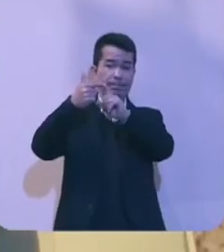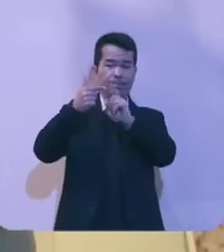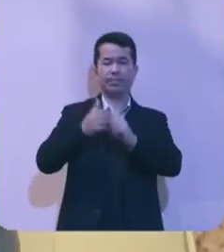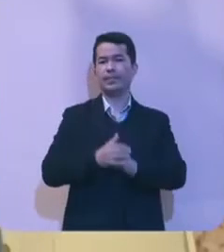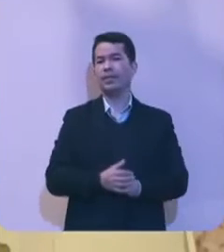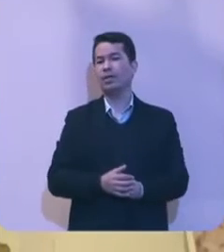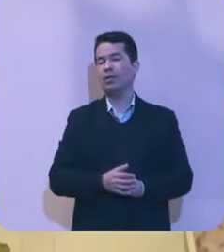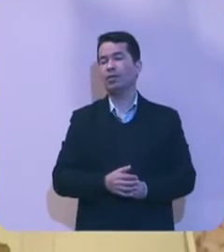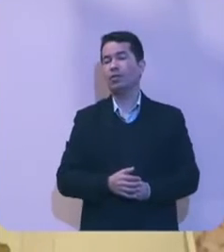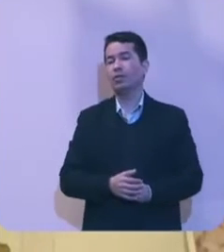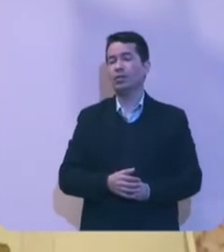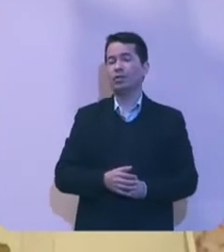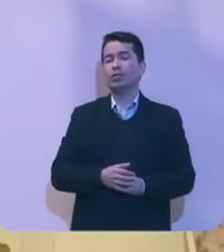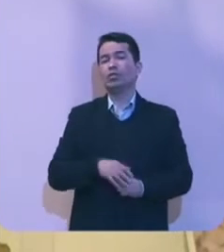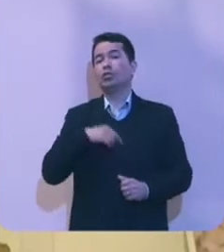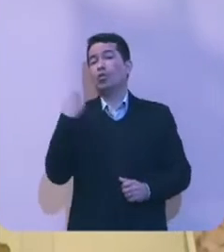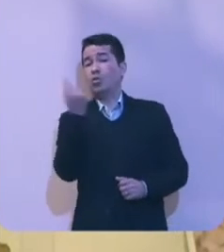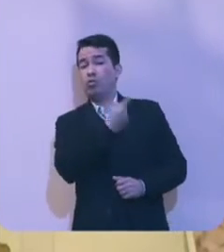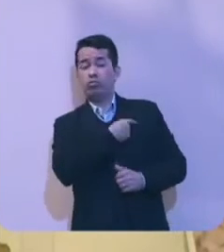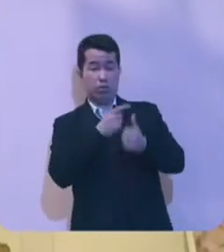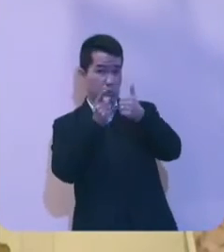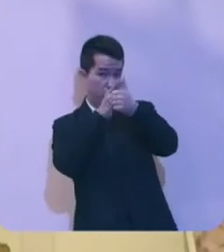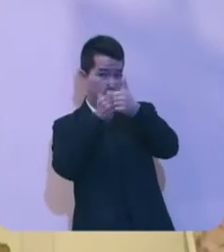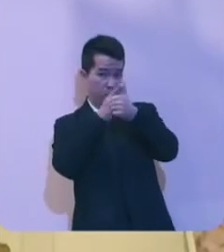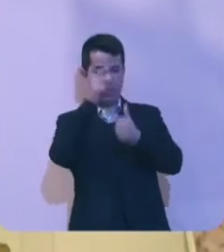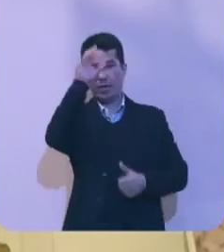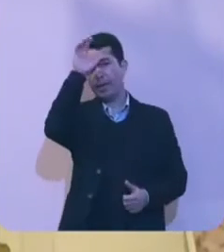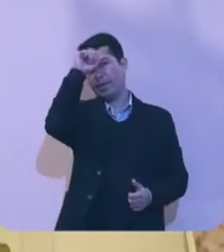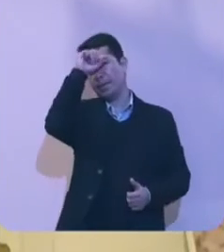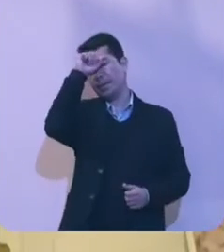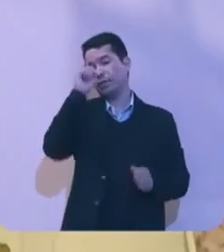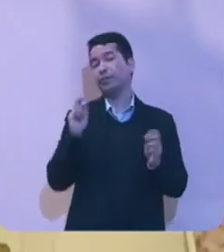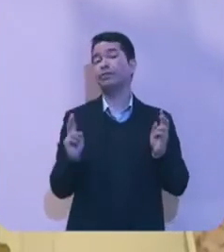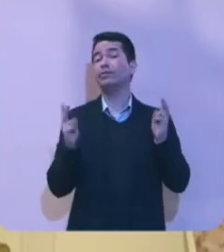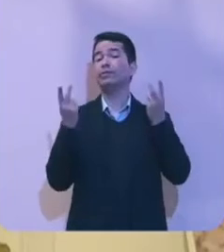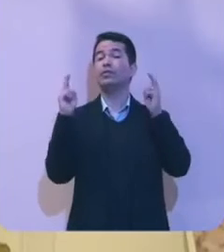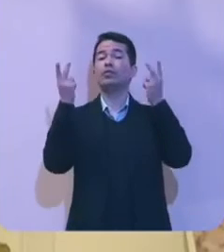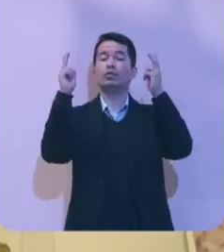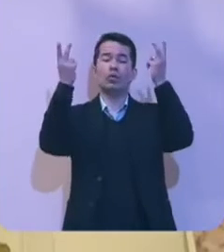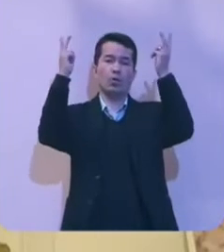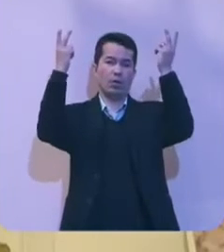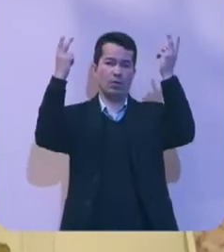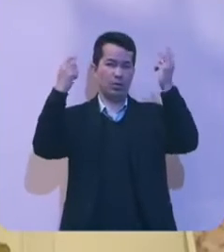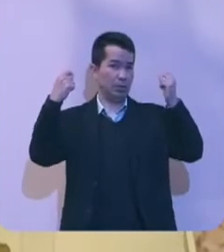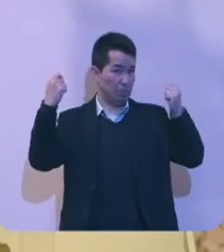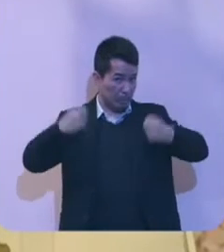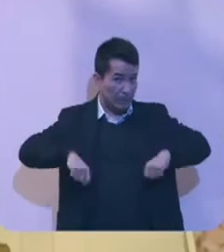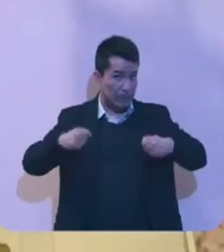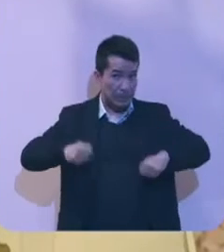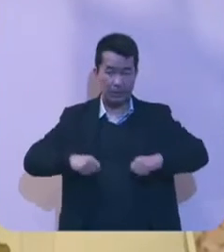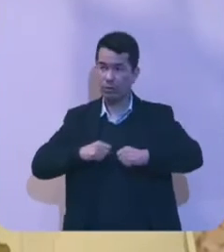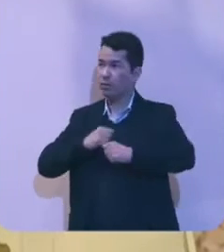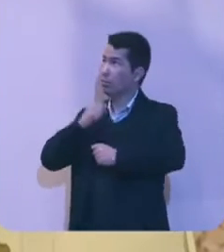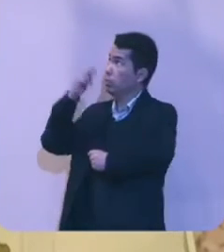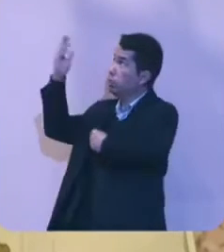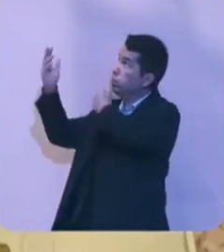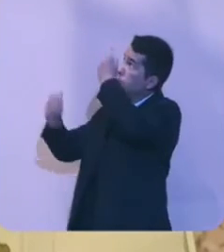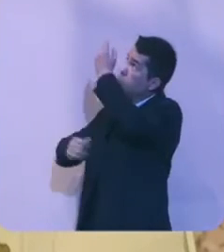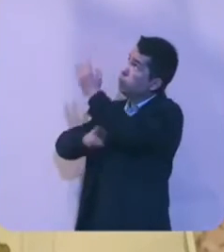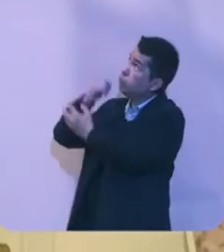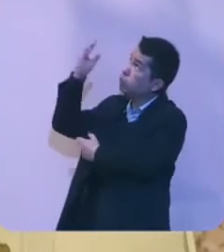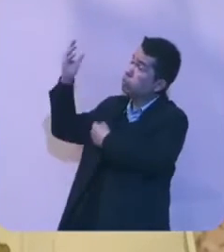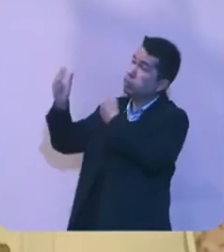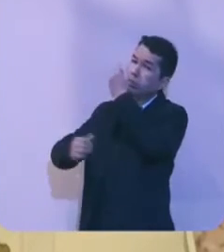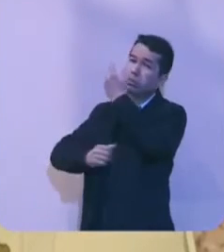Nós aprendemos que, primeira, para ter a vitória a gente tem que confessar, se